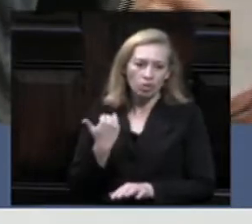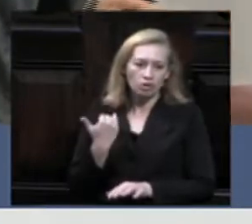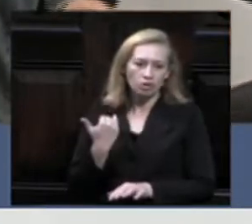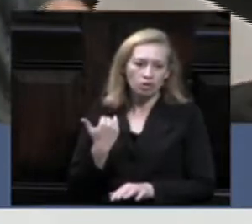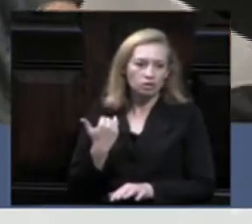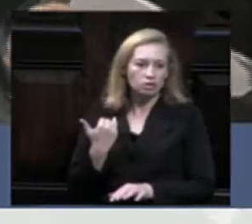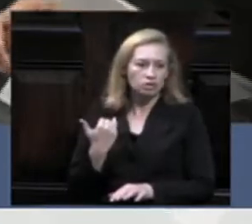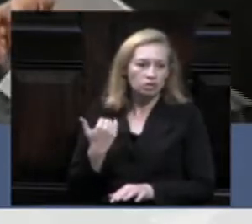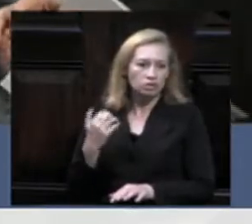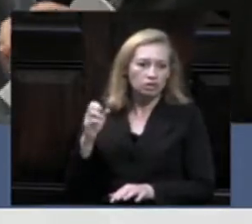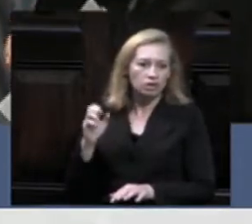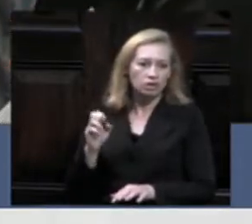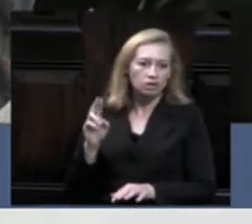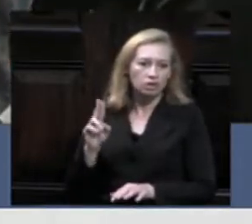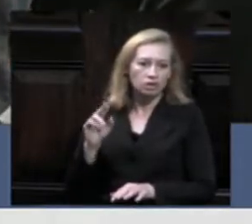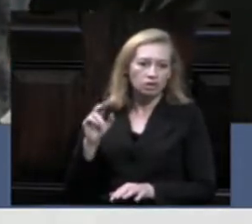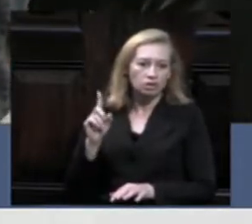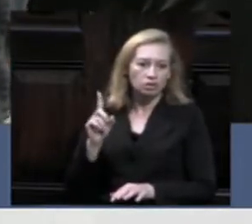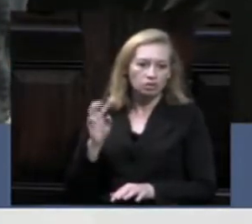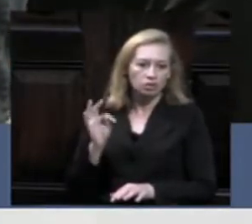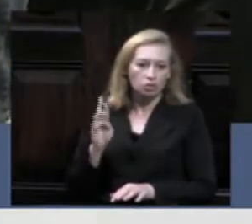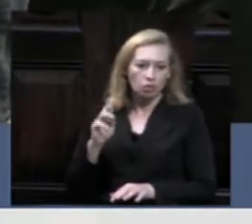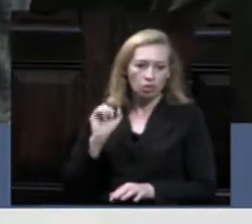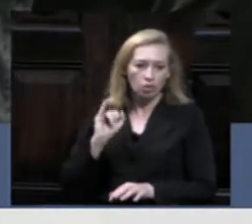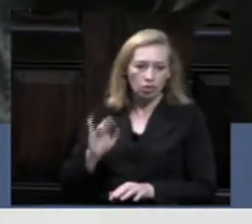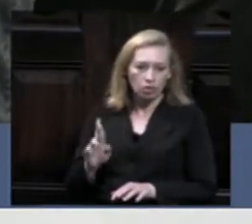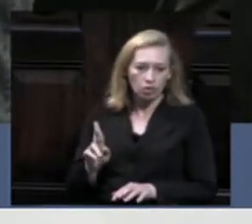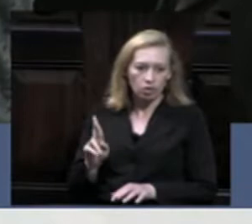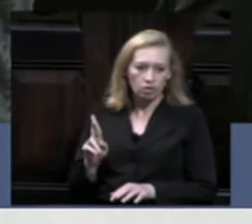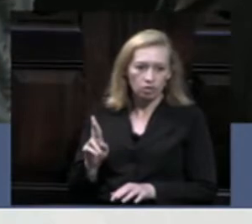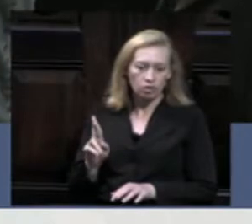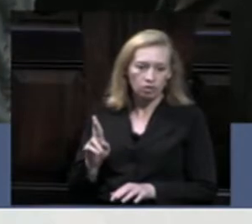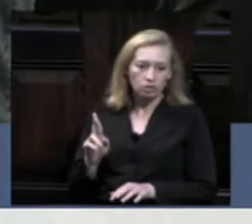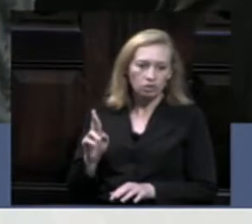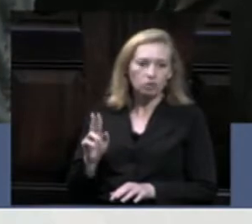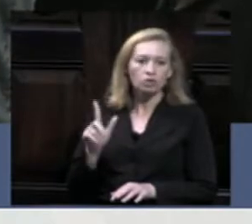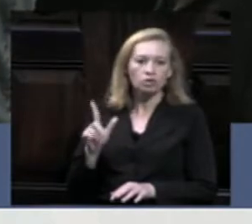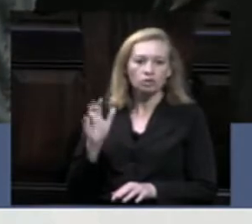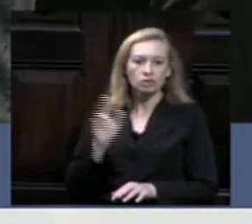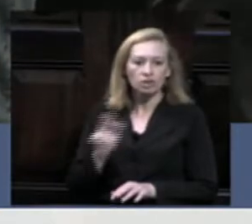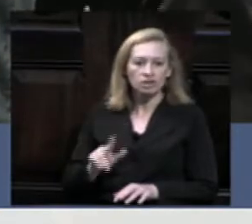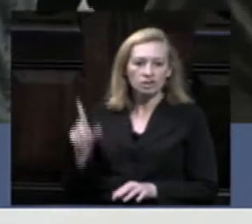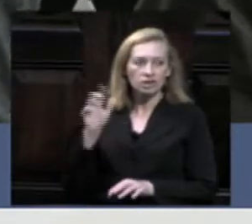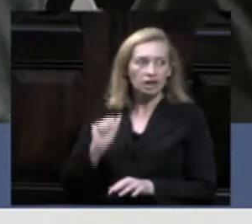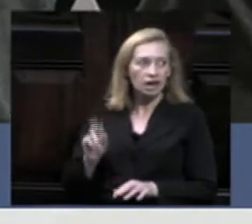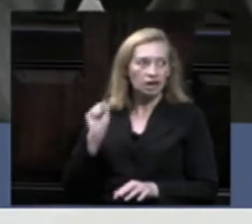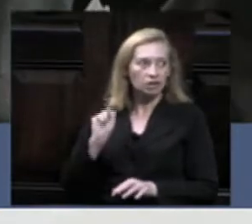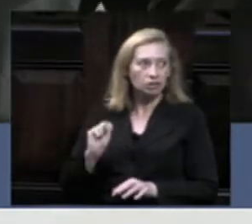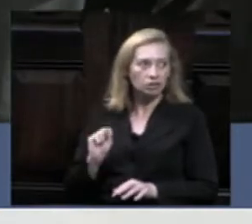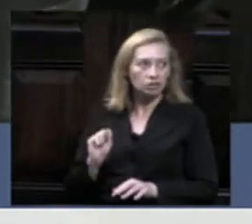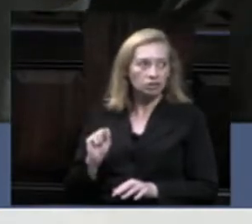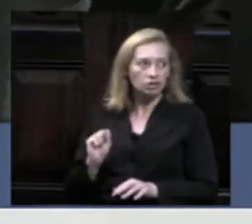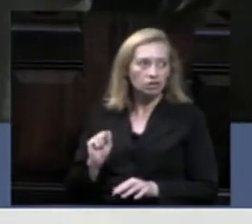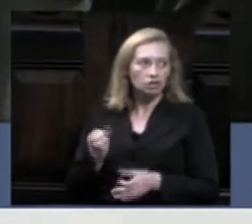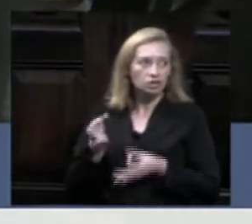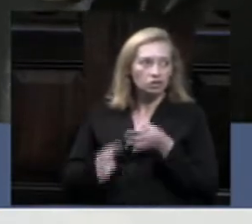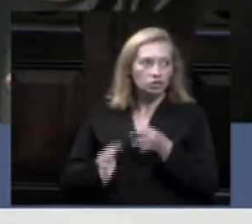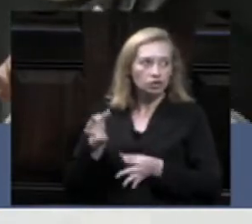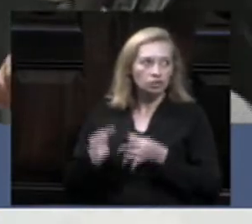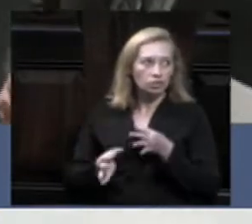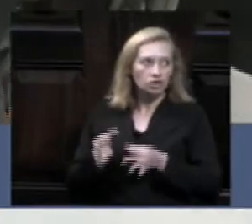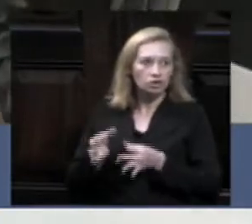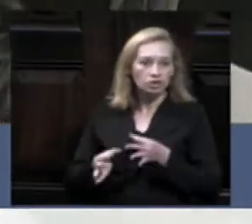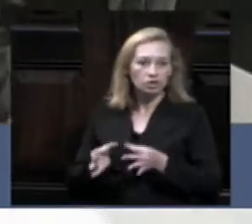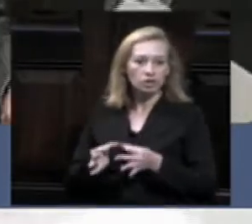reitor Luiz Carlos Cancellier, da Universidade Federal de Santa Catarina, injustamente acusado sobre